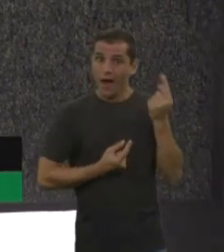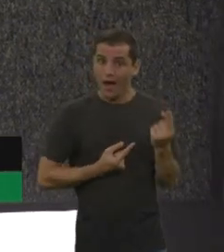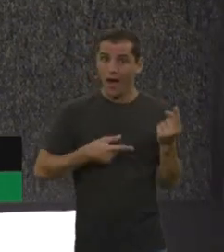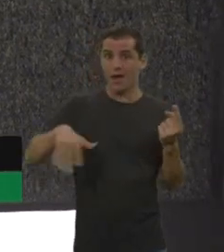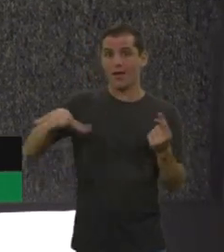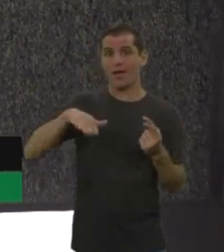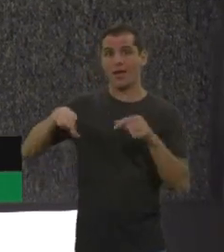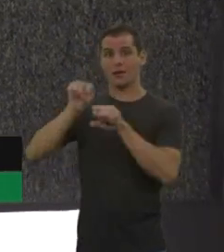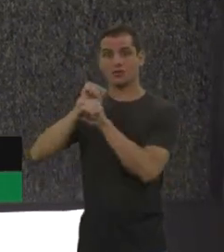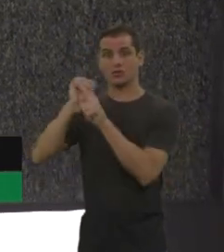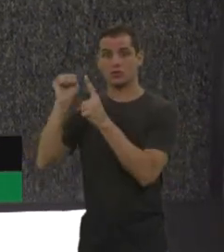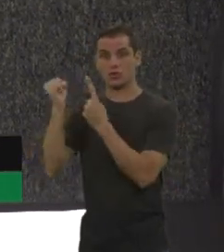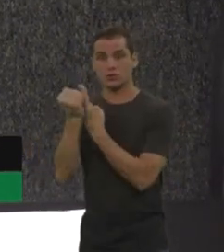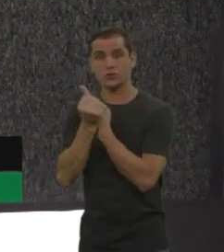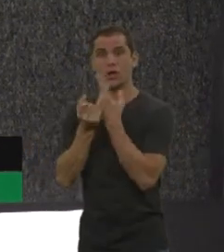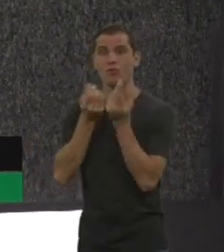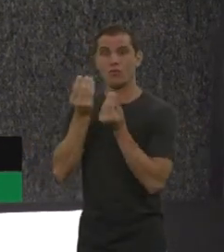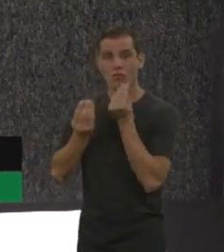no Estado, que são o quê?